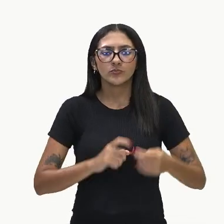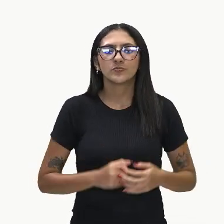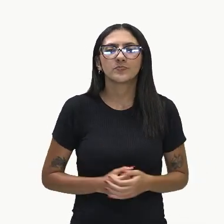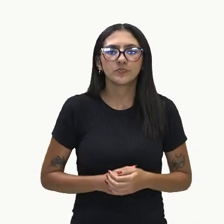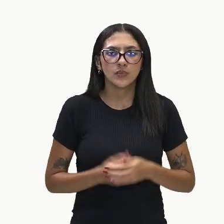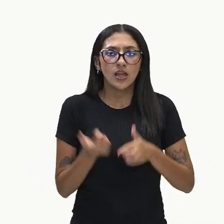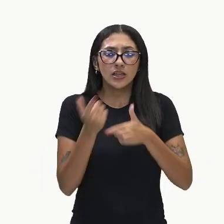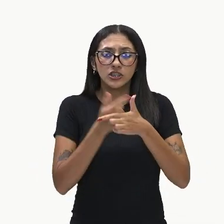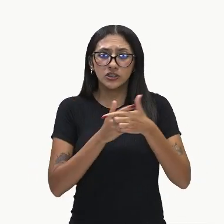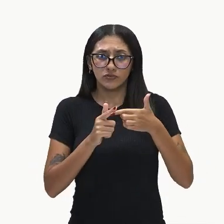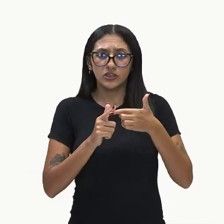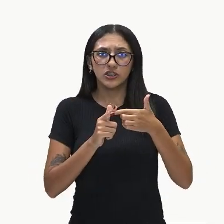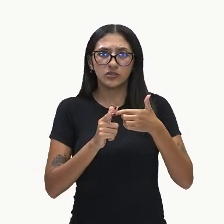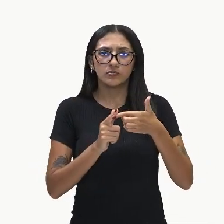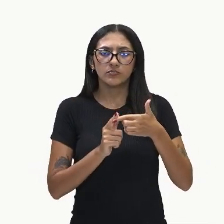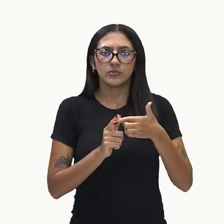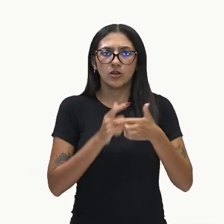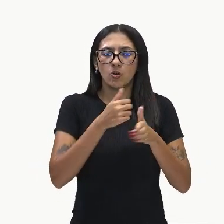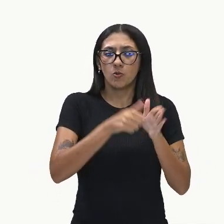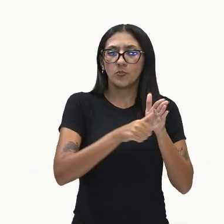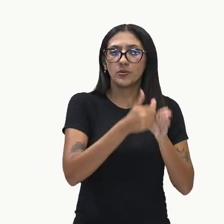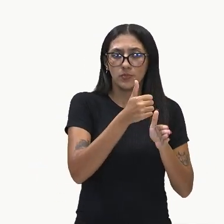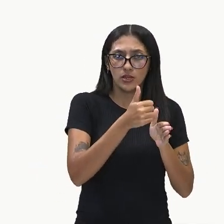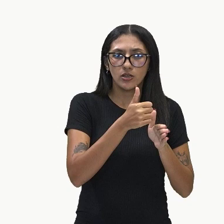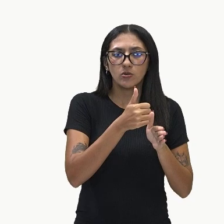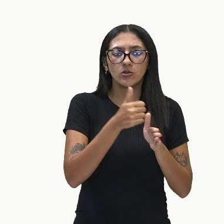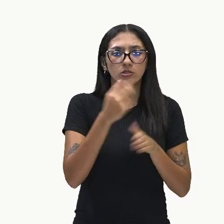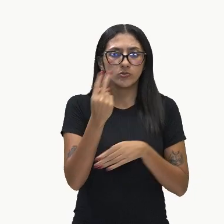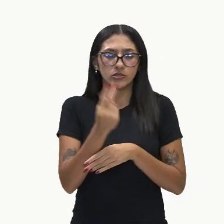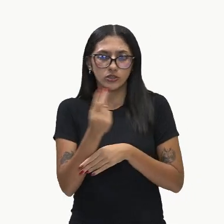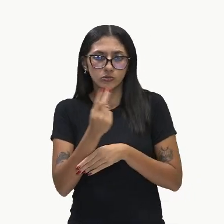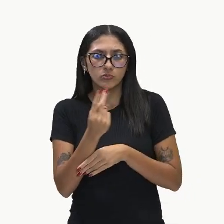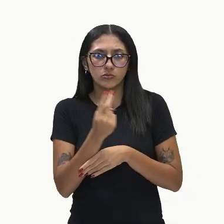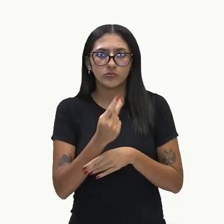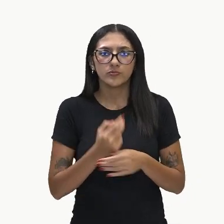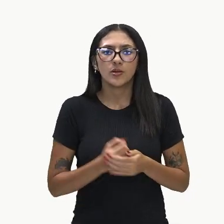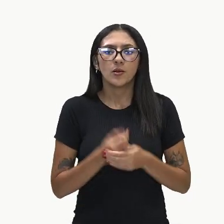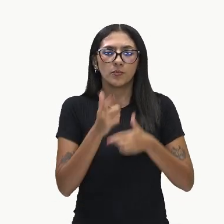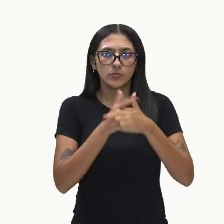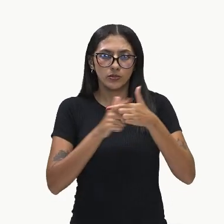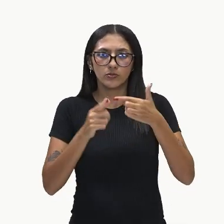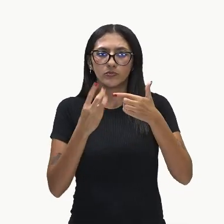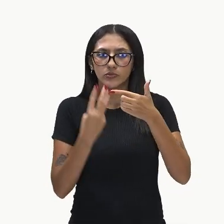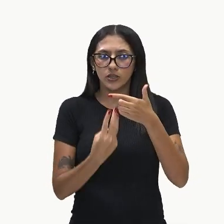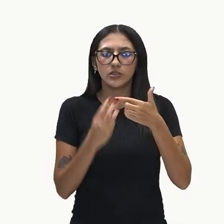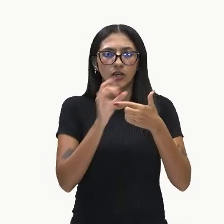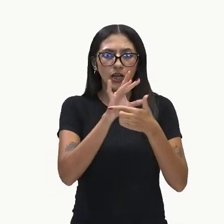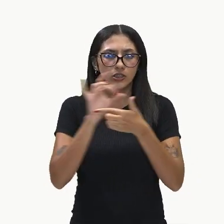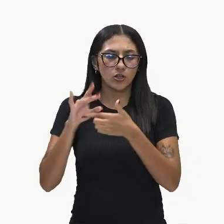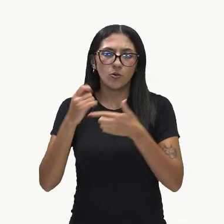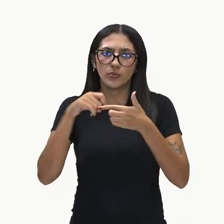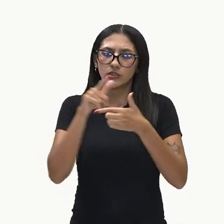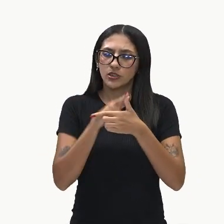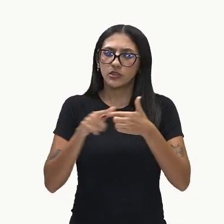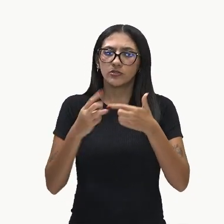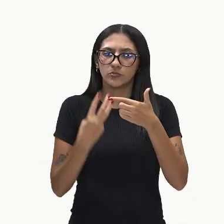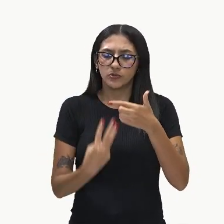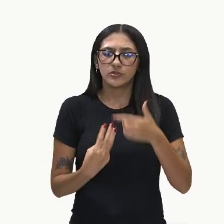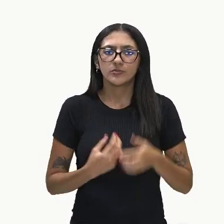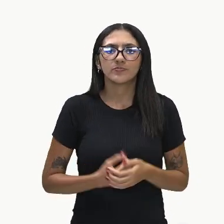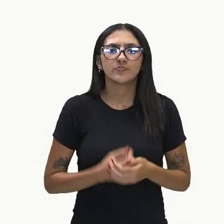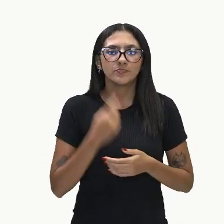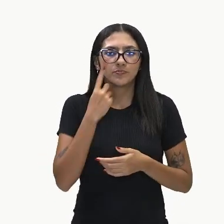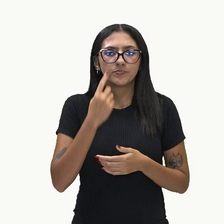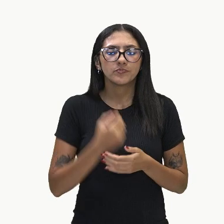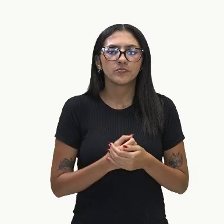dividir cada termo pelo fator comum. Então, aqui ó, o nosso polinômio, a gente vai dividir o 9x por